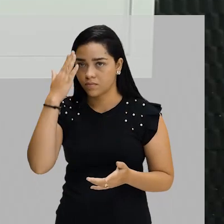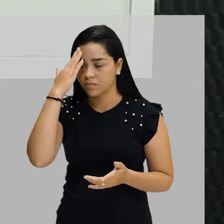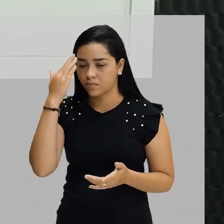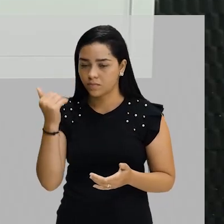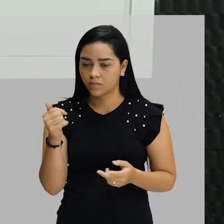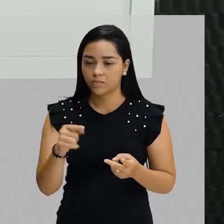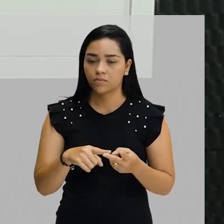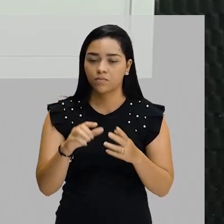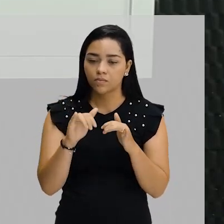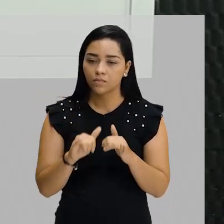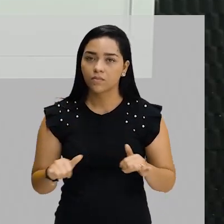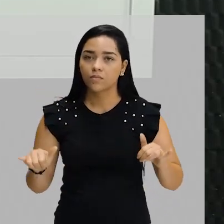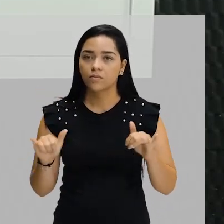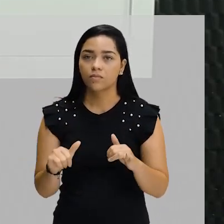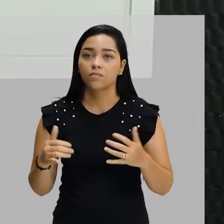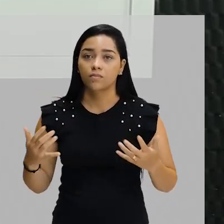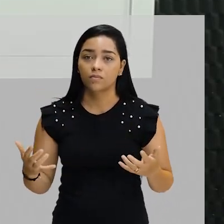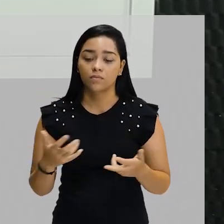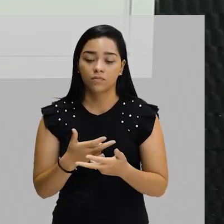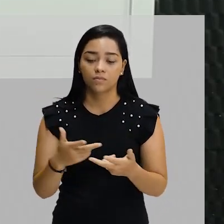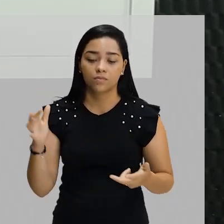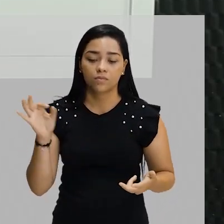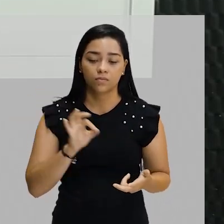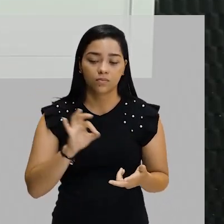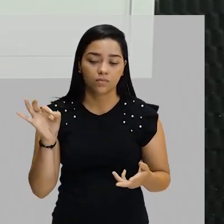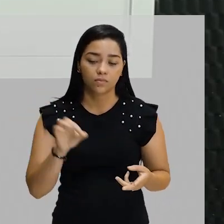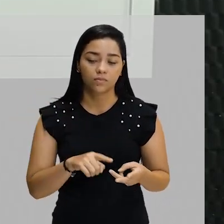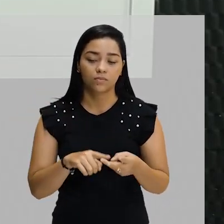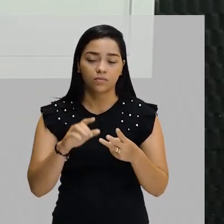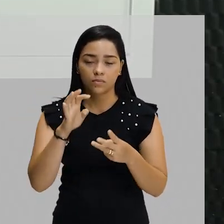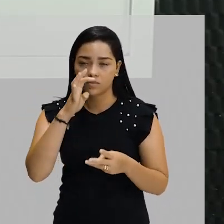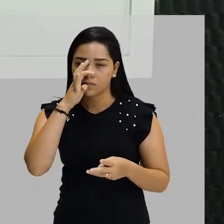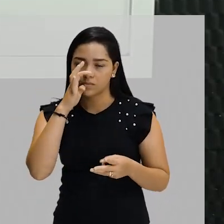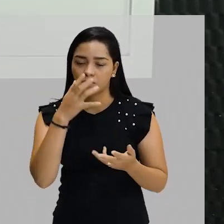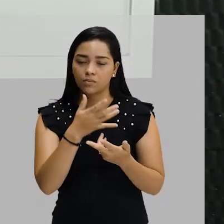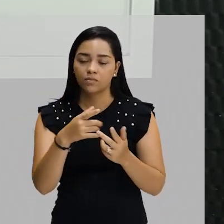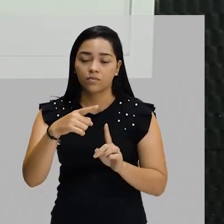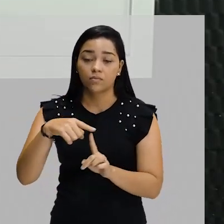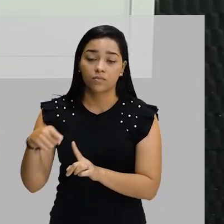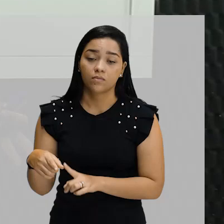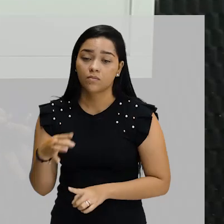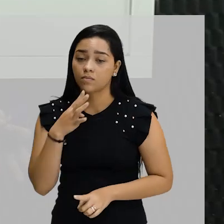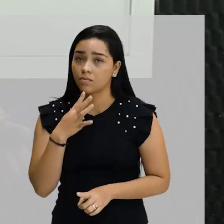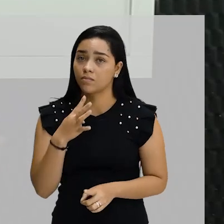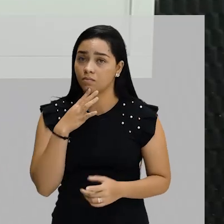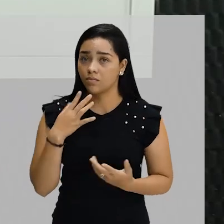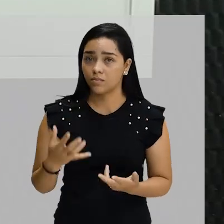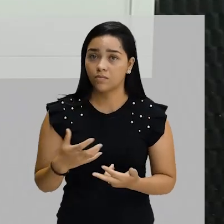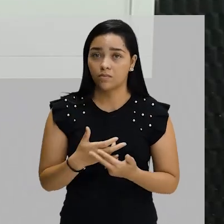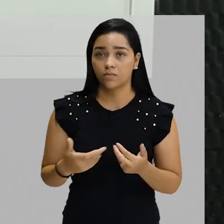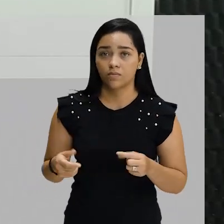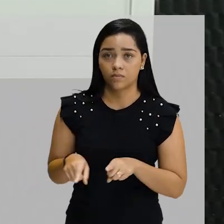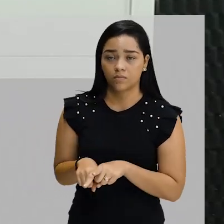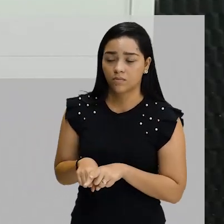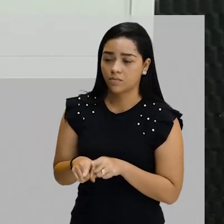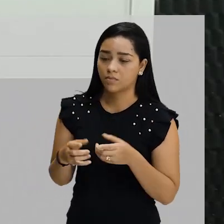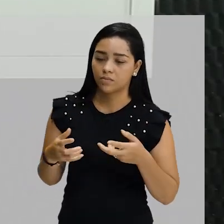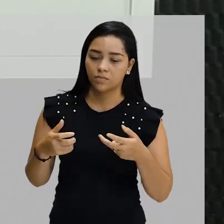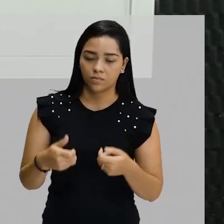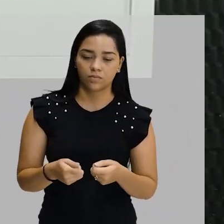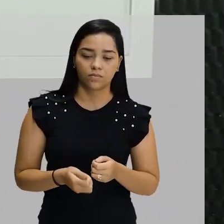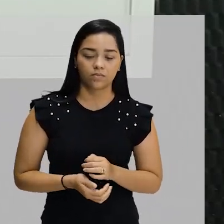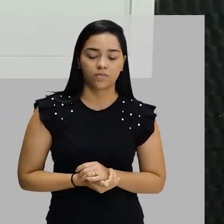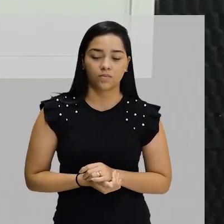sabedoria, informação, os dados, a observação, os tipos de conhecimento, os elementos que compõem tudo isso,